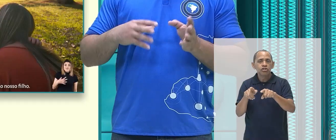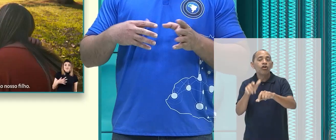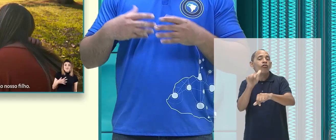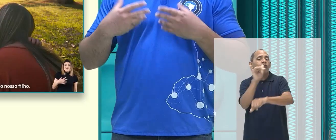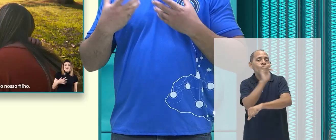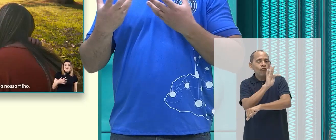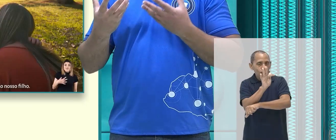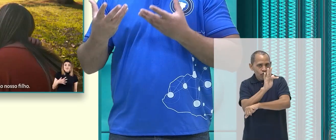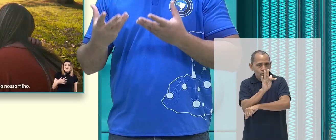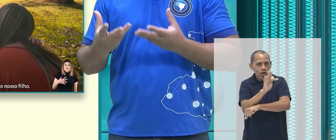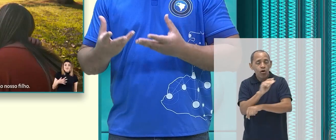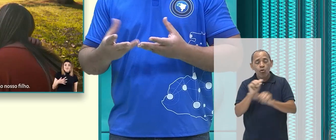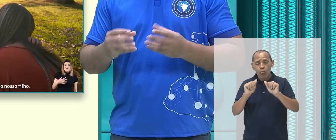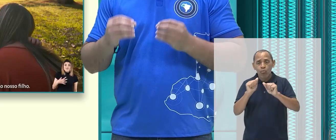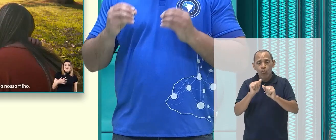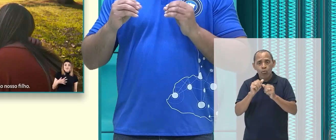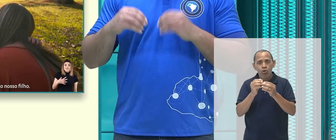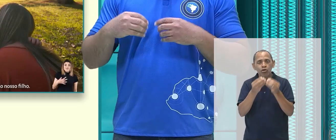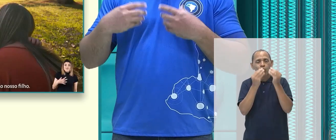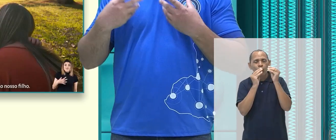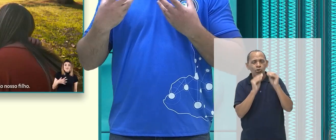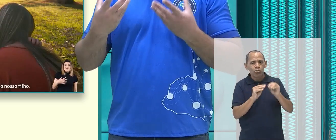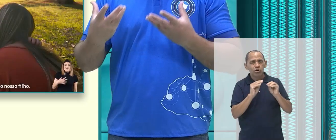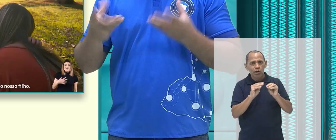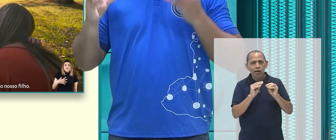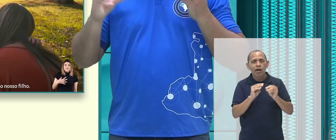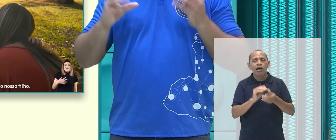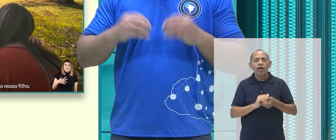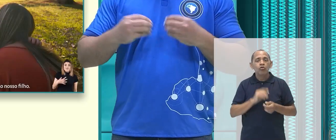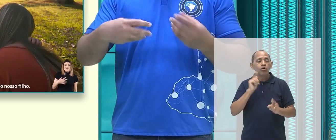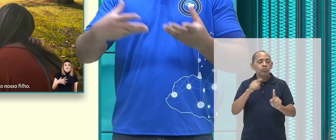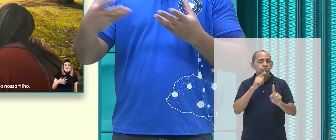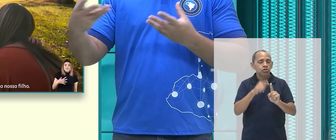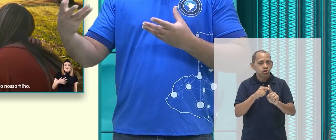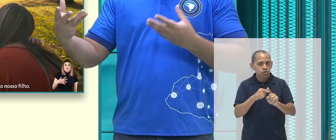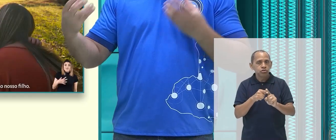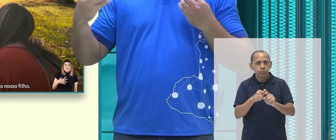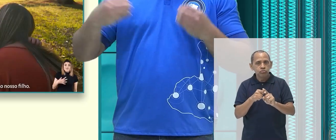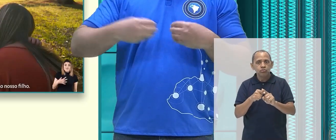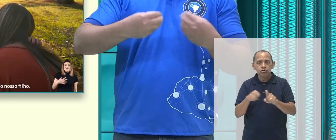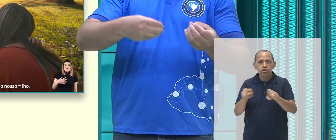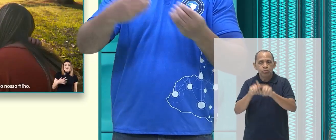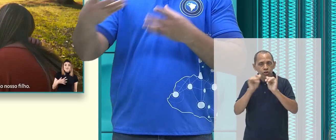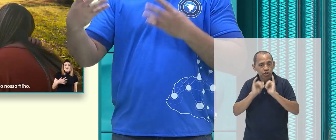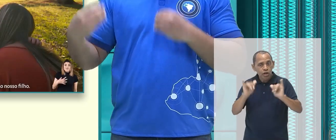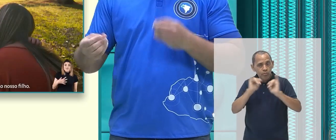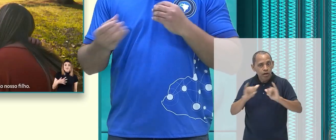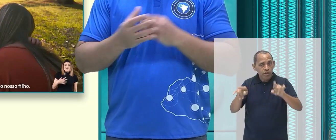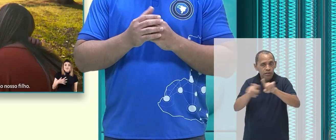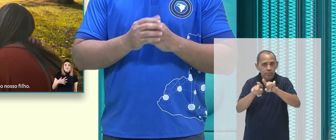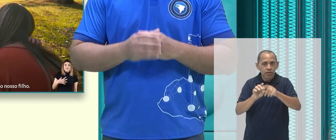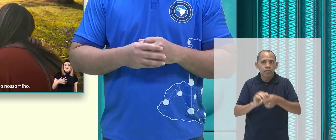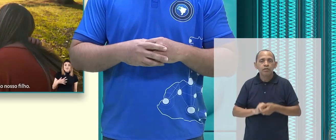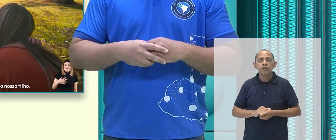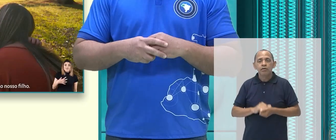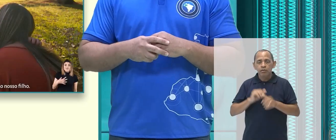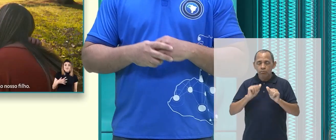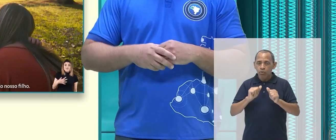Então, se optou por uma linguagem objetiva, mais simples, que pode ser compreendida por qualquer pessoa, por